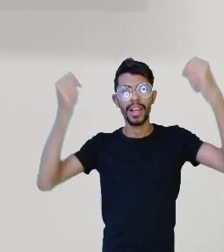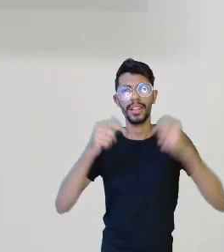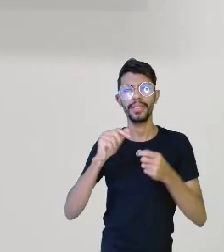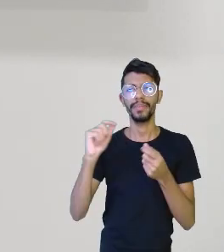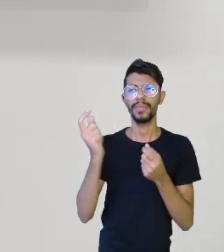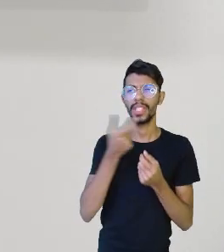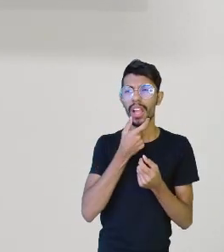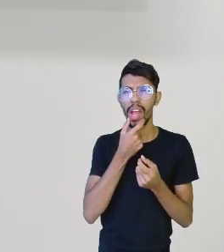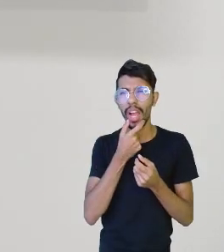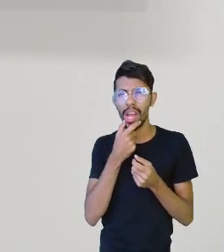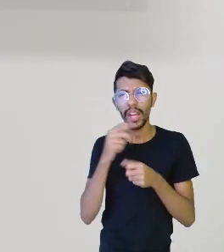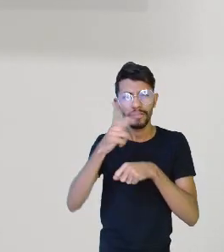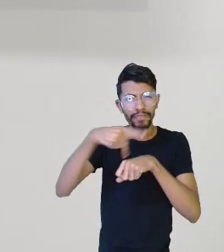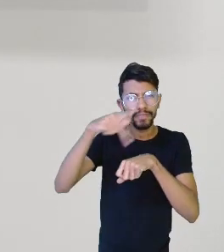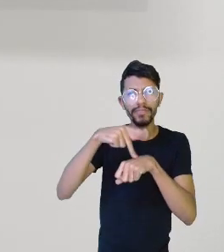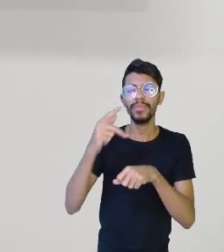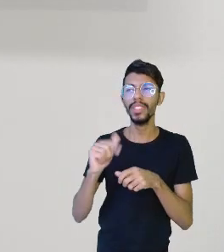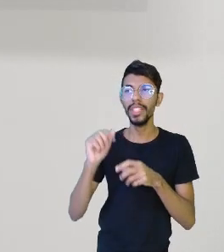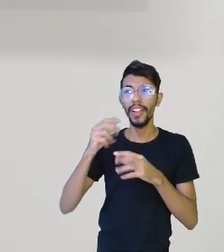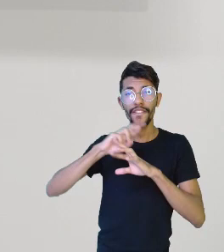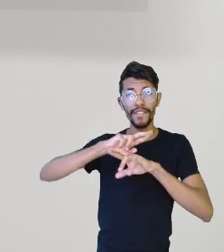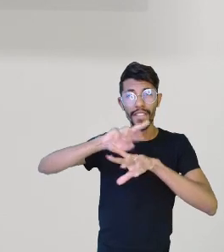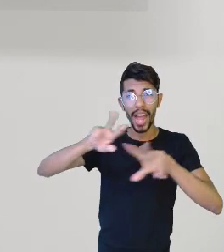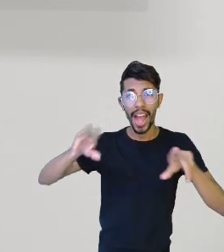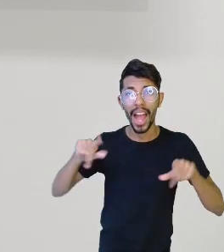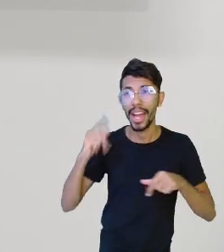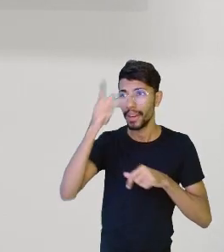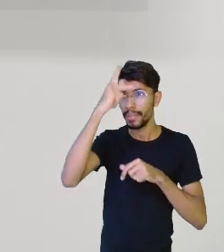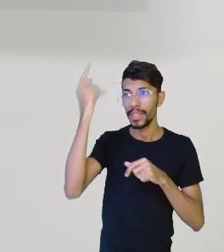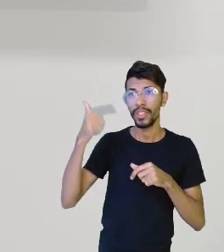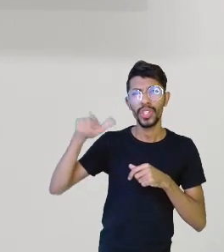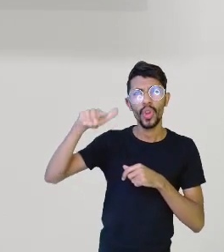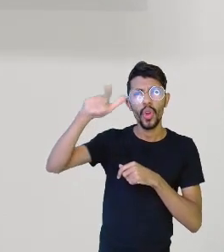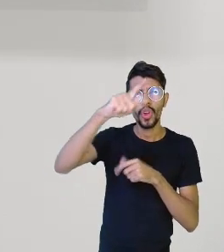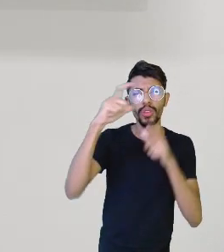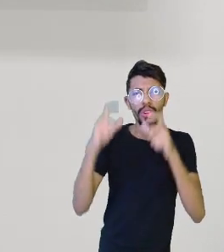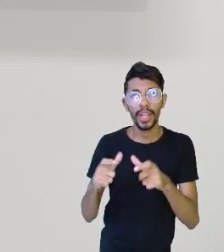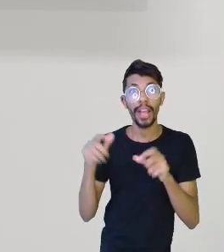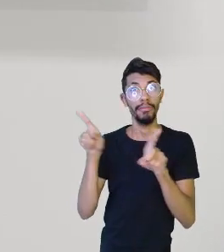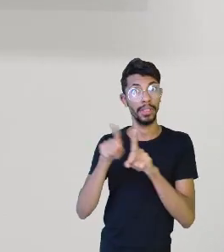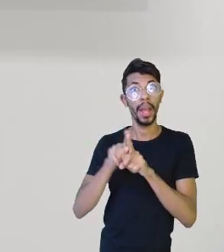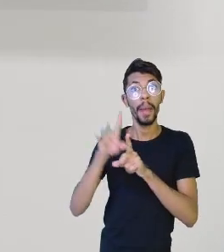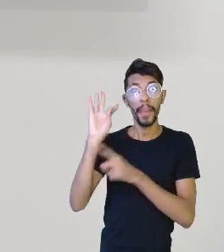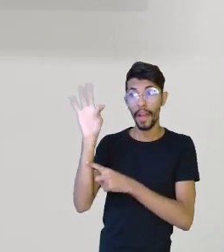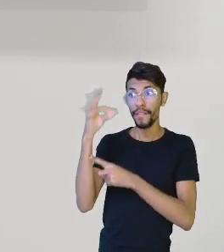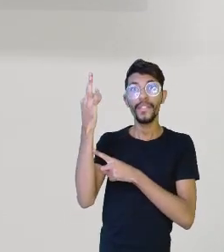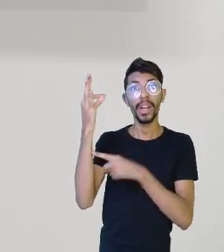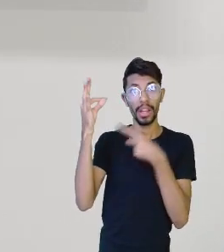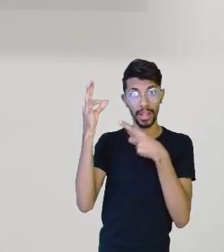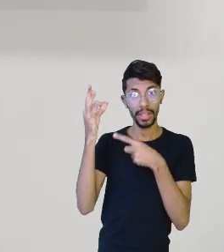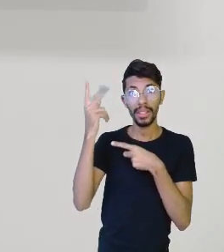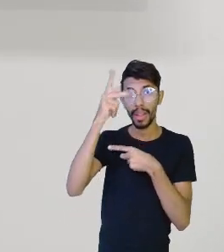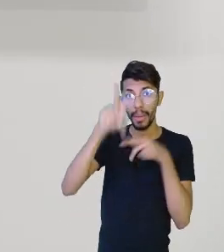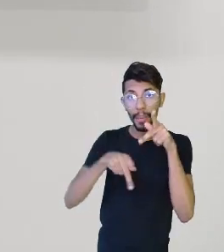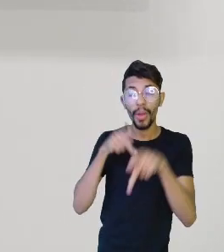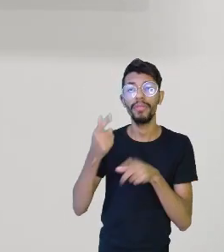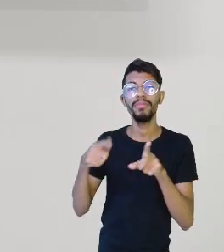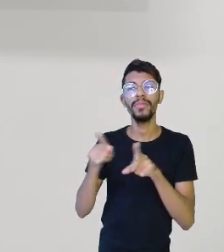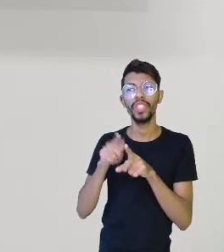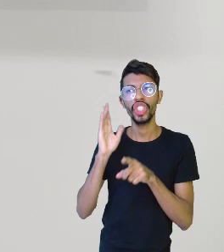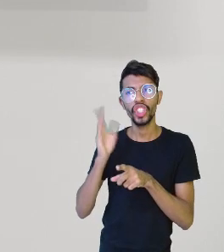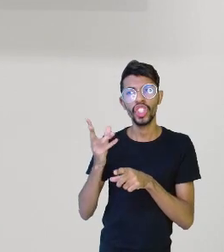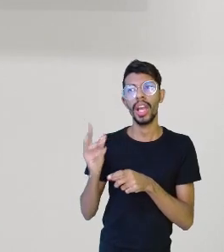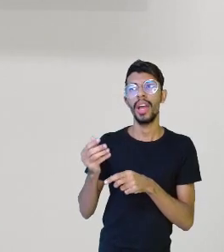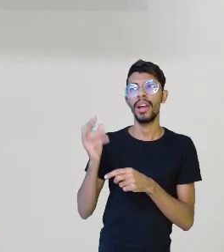e pessoas de vários outros lugares do mundo, até franceses, viu? Já se aventuraram a atravessar